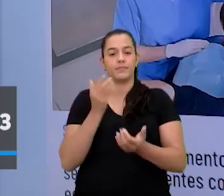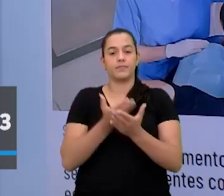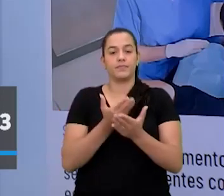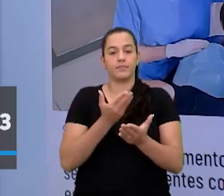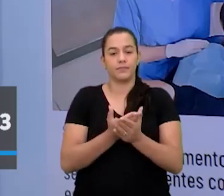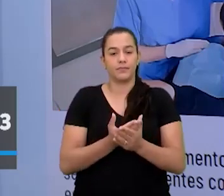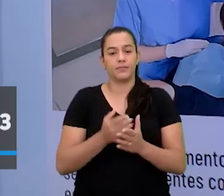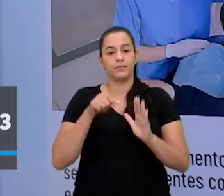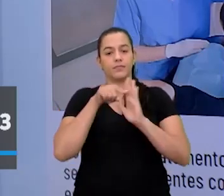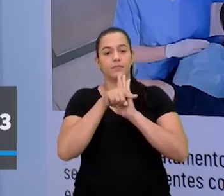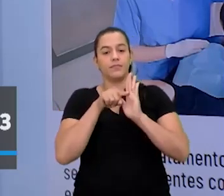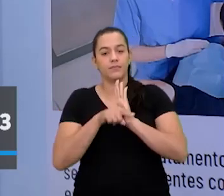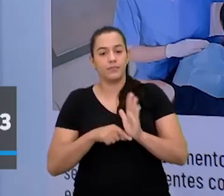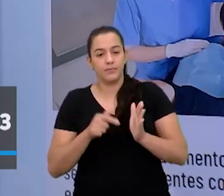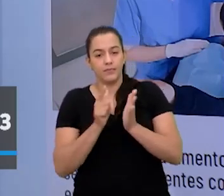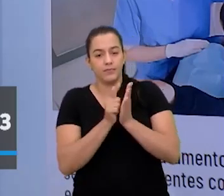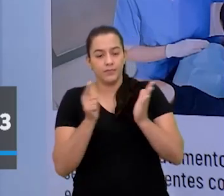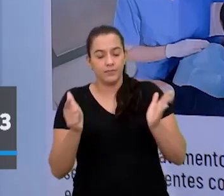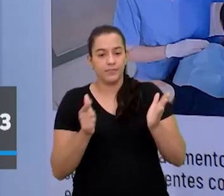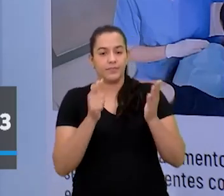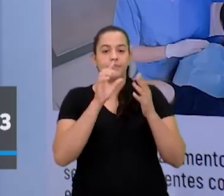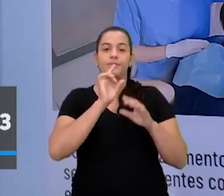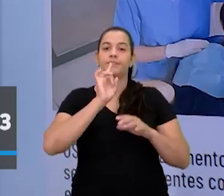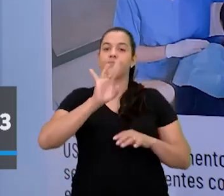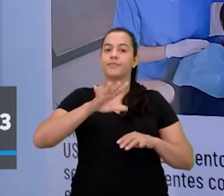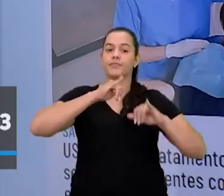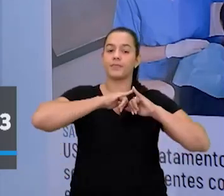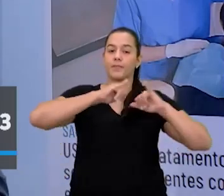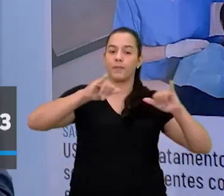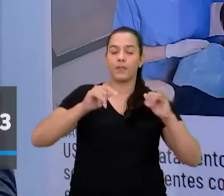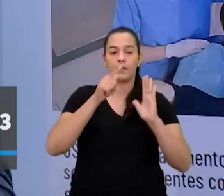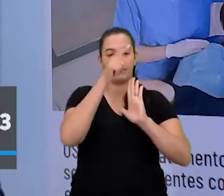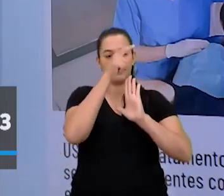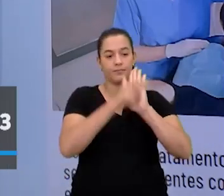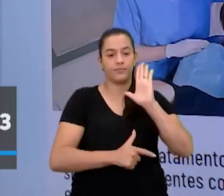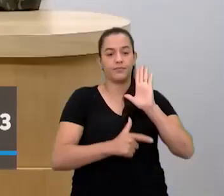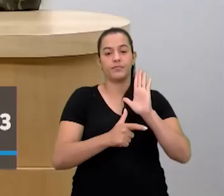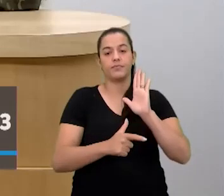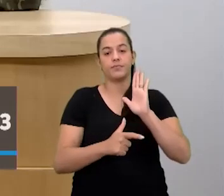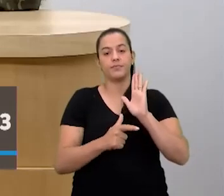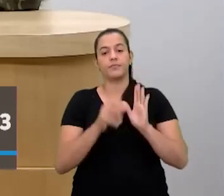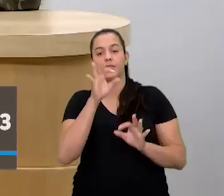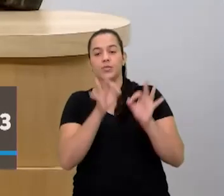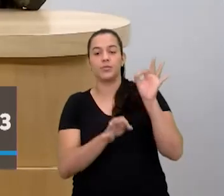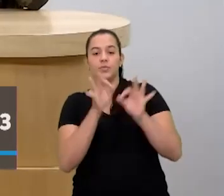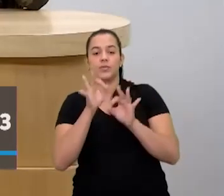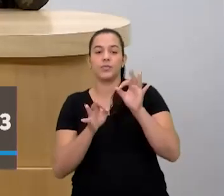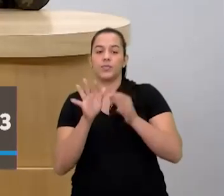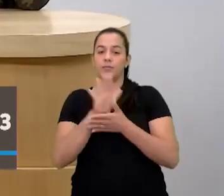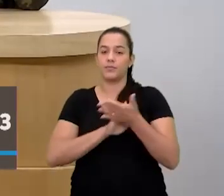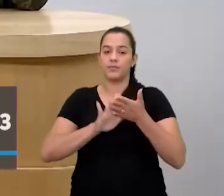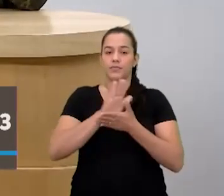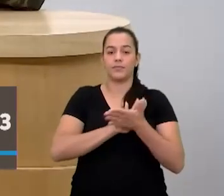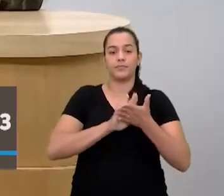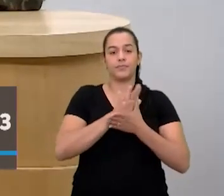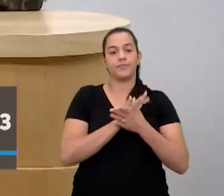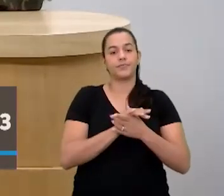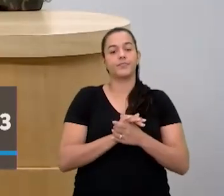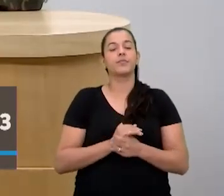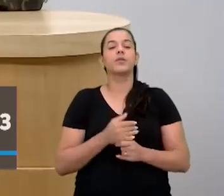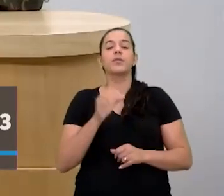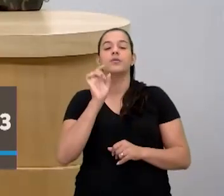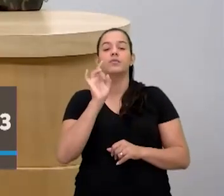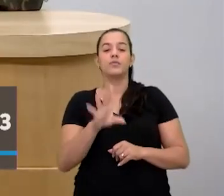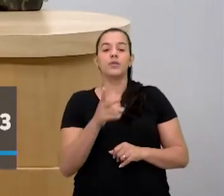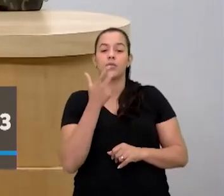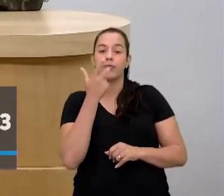o jornal de maneira fria, a partir apenas das manchetes. Exatamente. Das manchetes. Sem julgamento. Sem julgamento. Né? Olhamos, ó, o jornal está falando, as manchetes